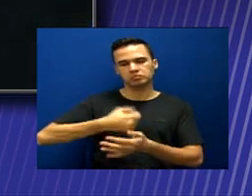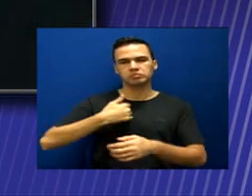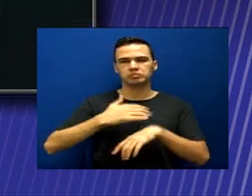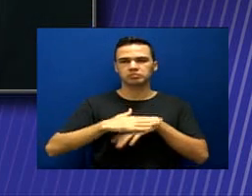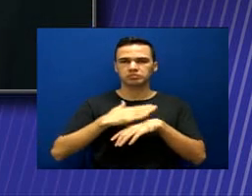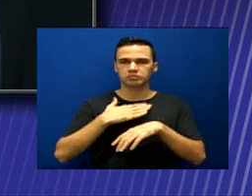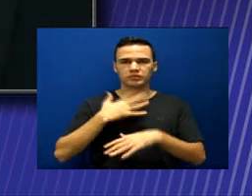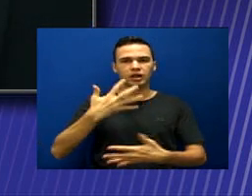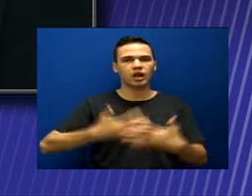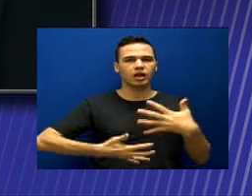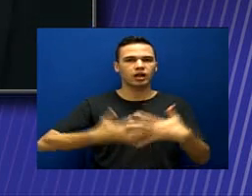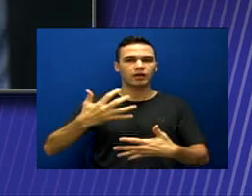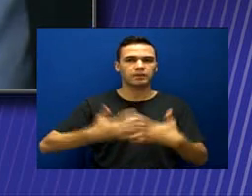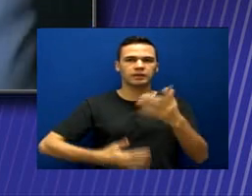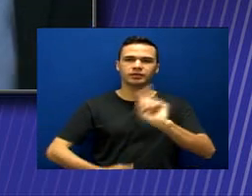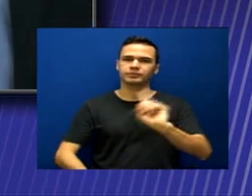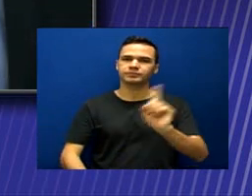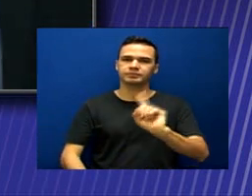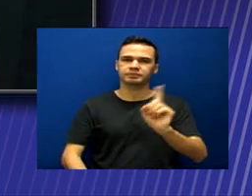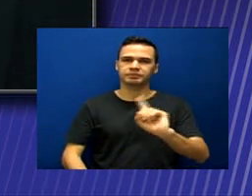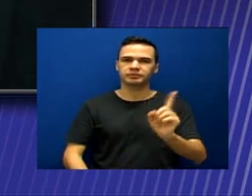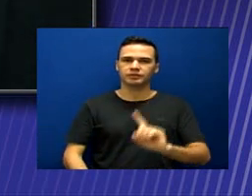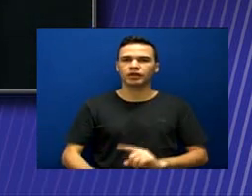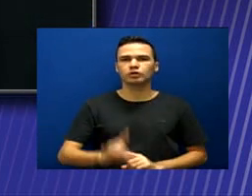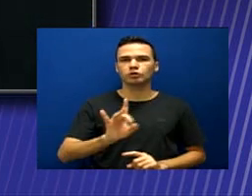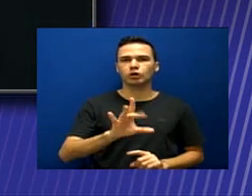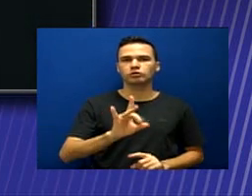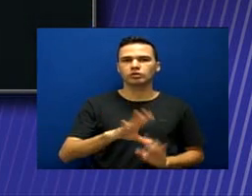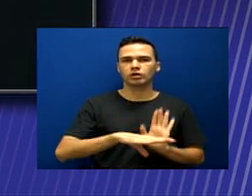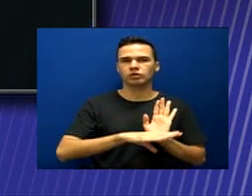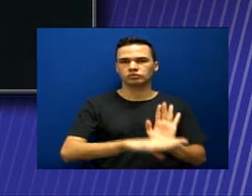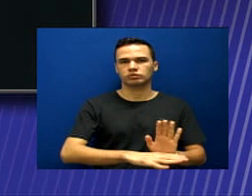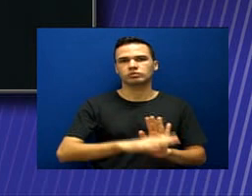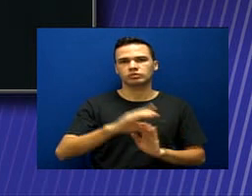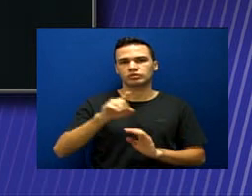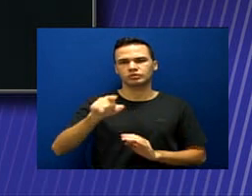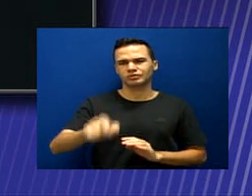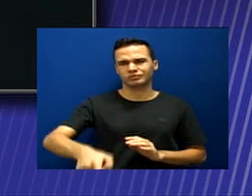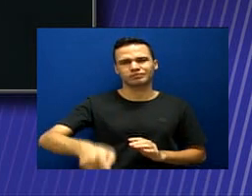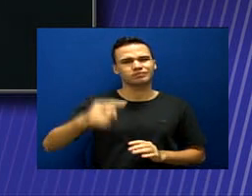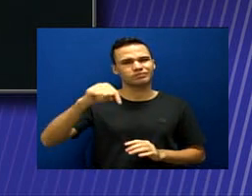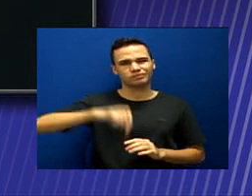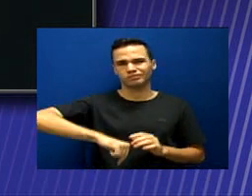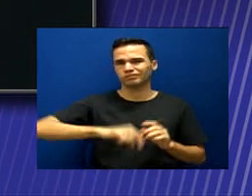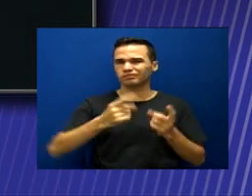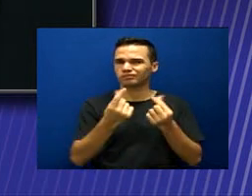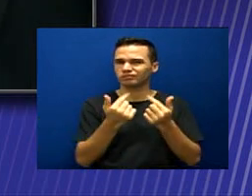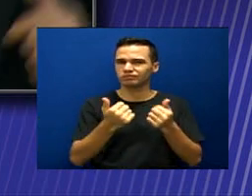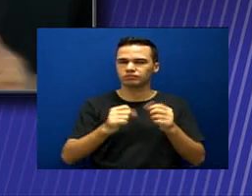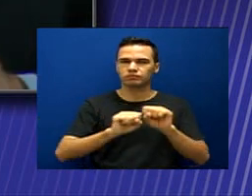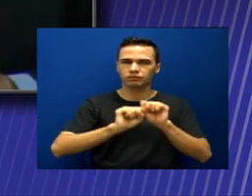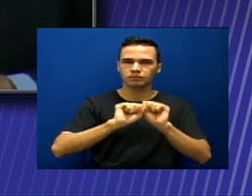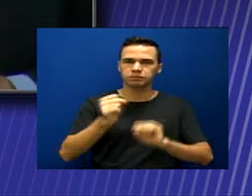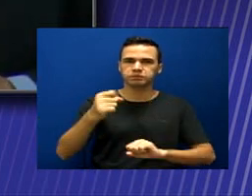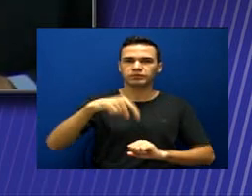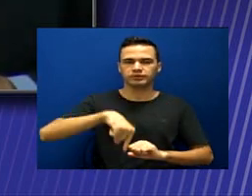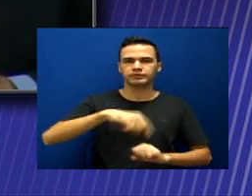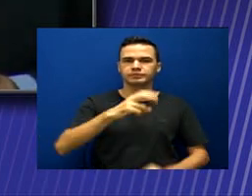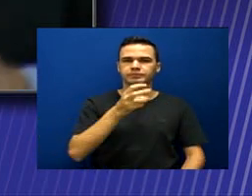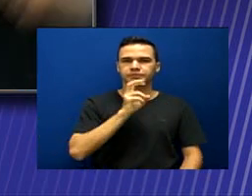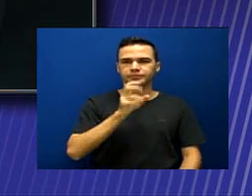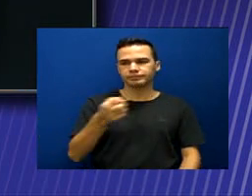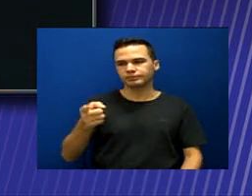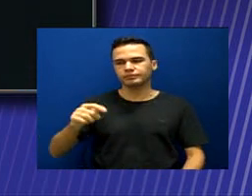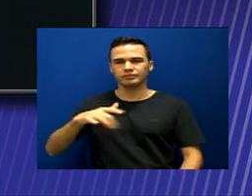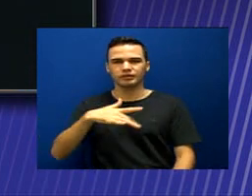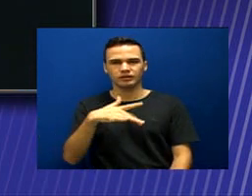não compromete nada, nada não está amarrado nada com relação à situação gravíssima e caótica que nós vivemos então, na área creio da saúde. Que, eu